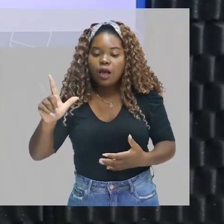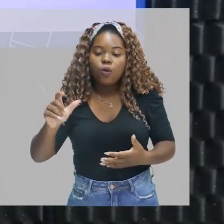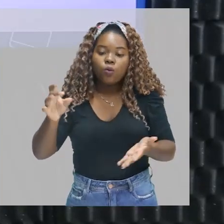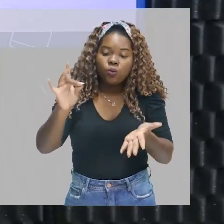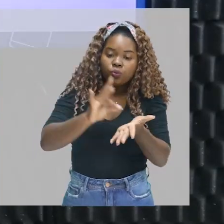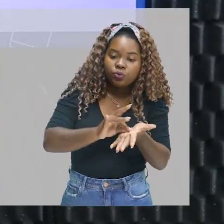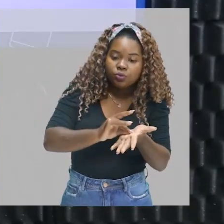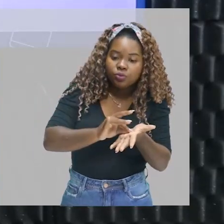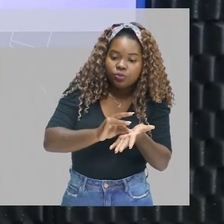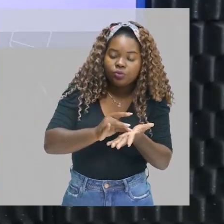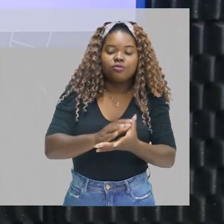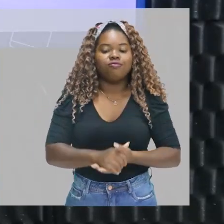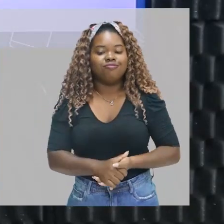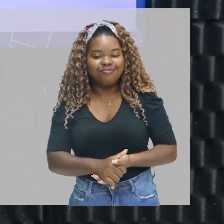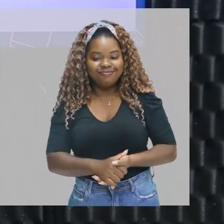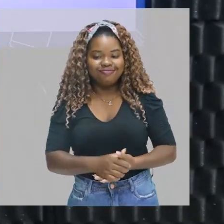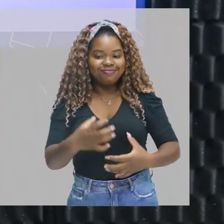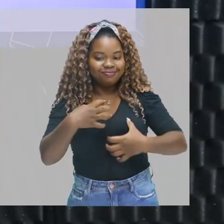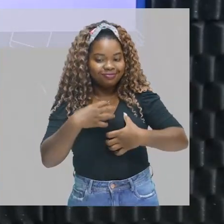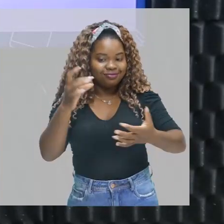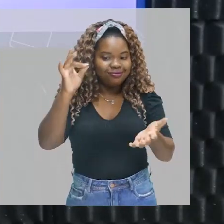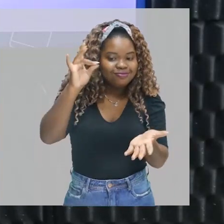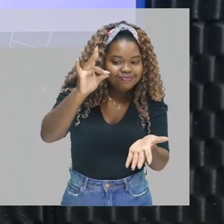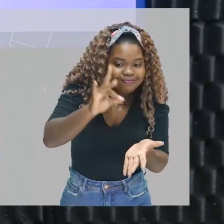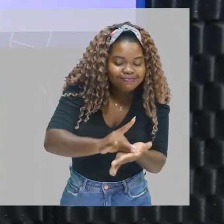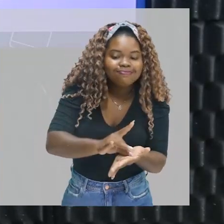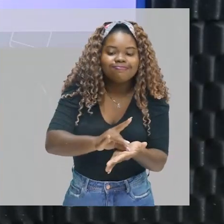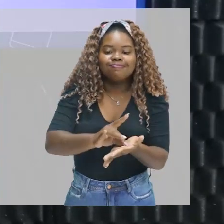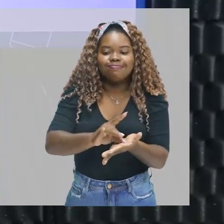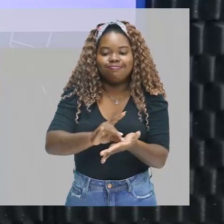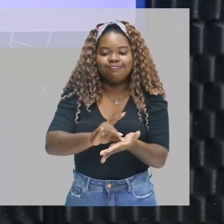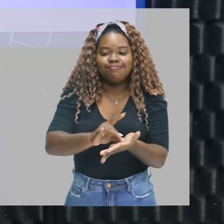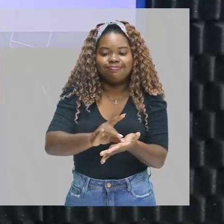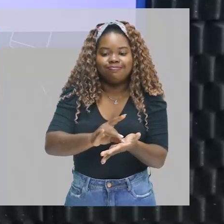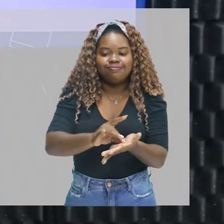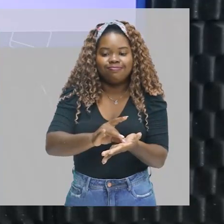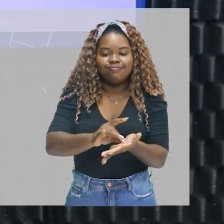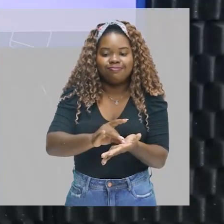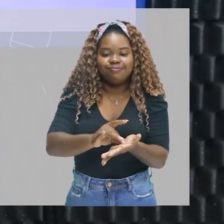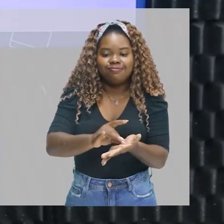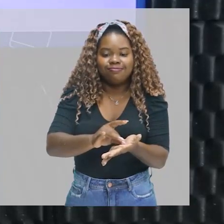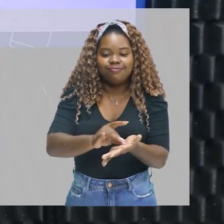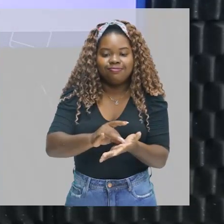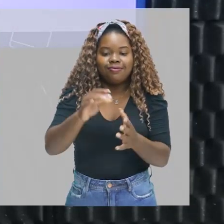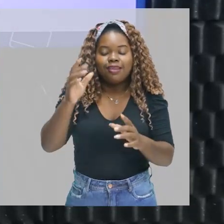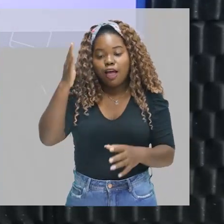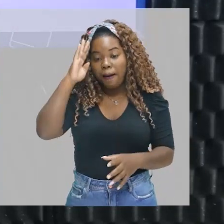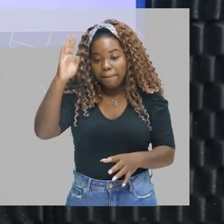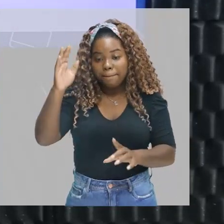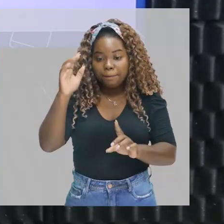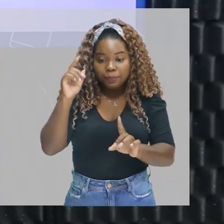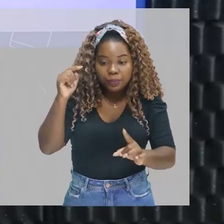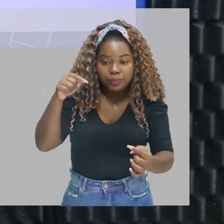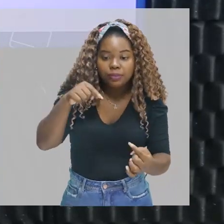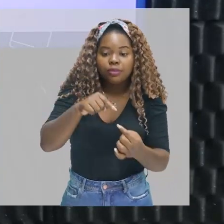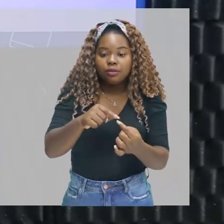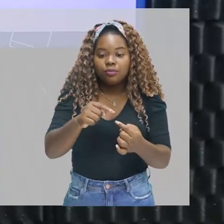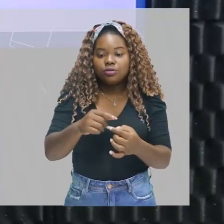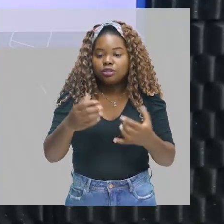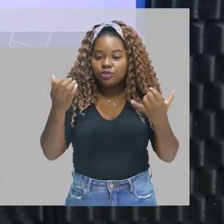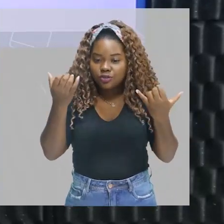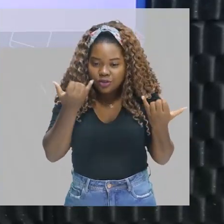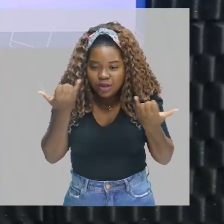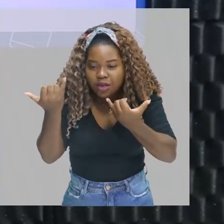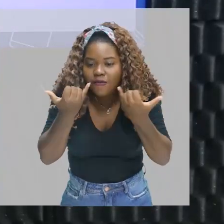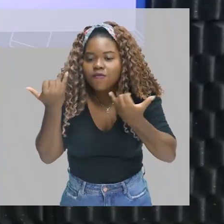Referencial, denotativo, seu sentido real. Qual a principal função? Informar. Né? Então, ela é uma